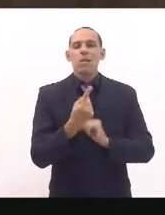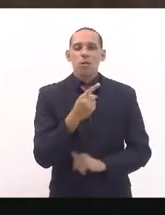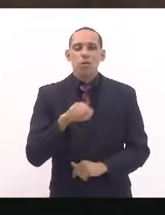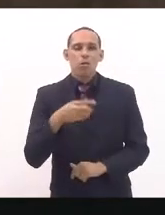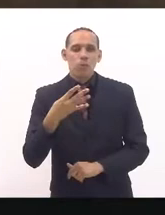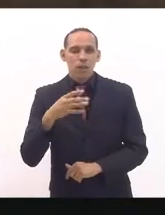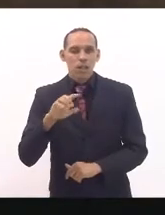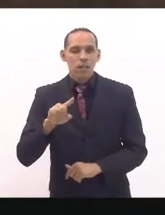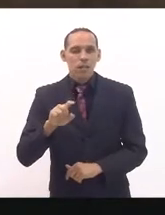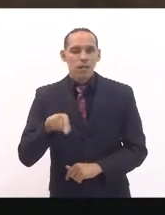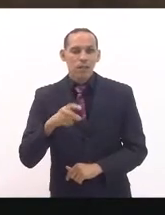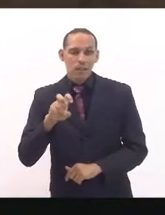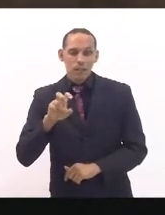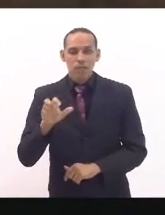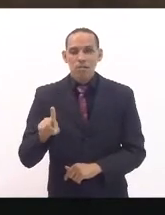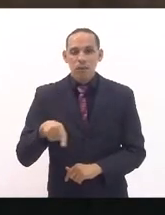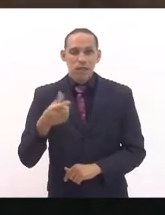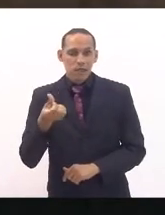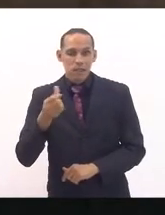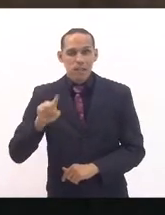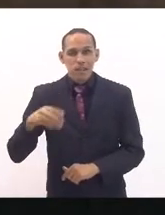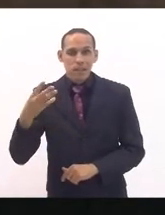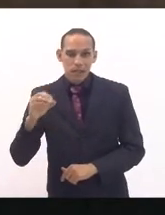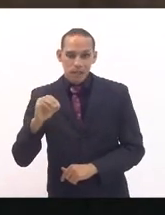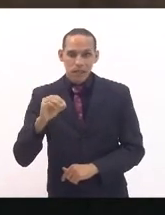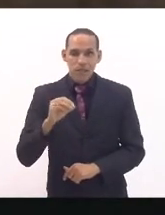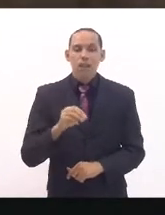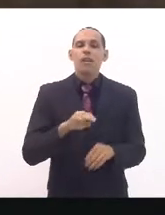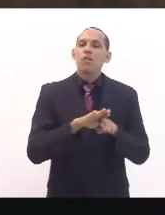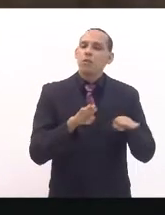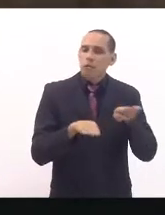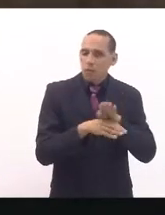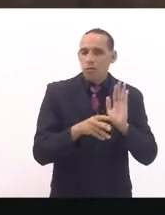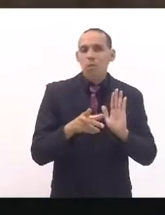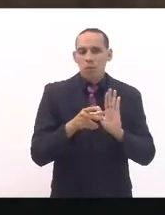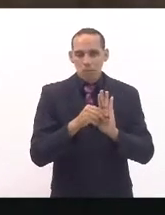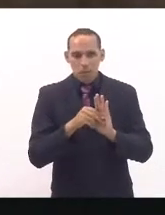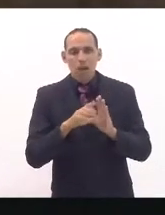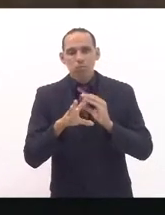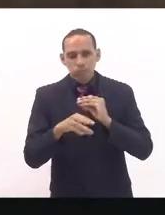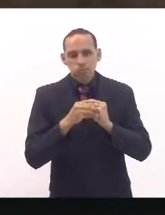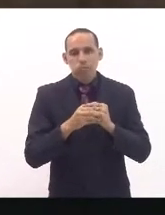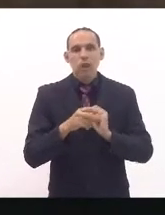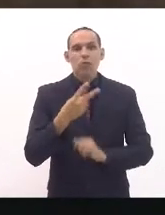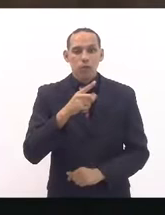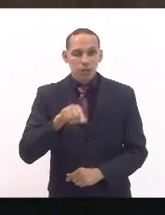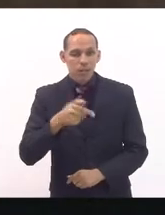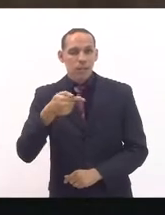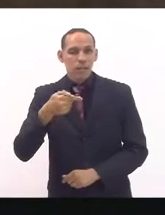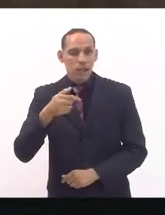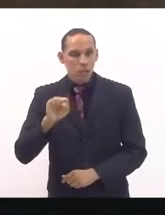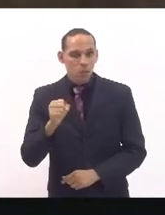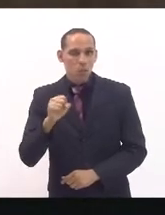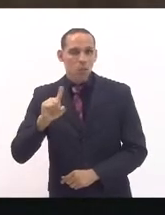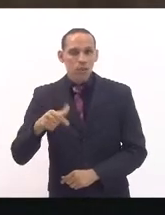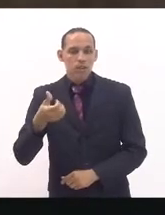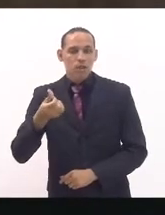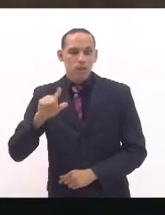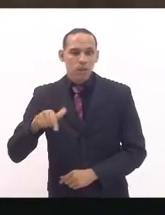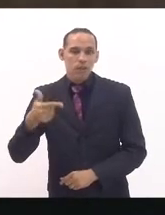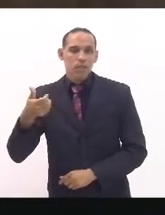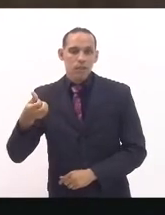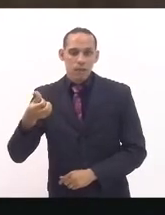e 30, favorável com subemenda aglutinativa às emendas 2, 7, 8, 16 e